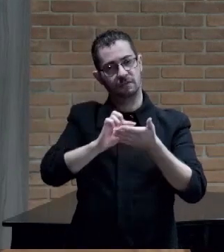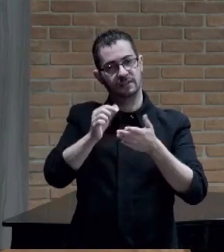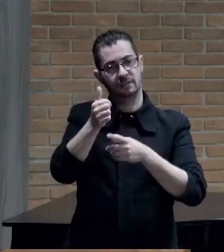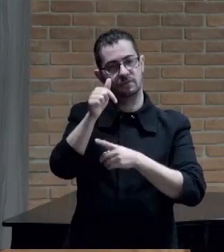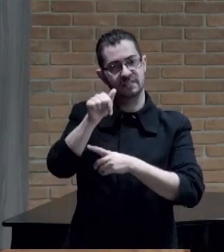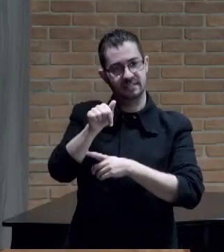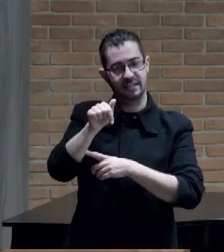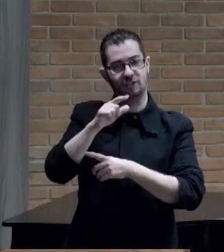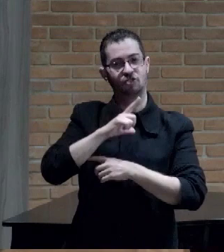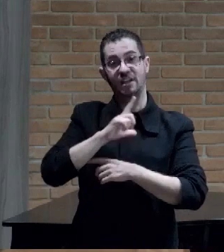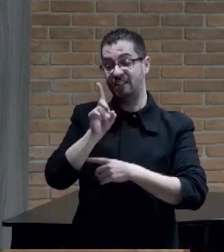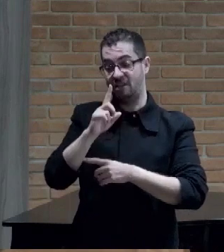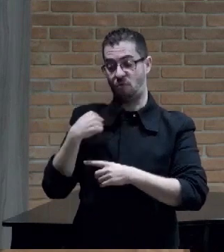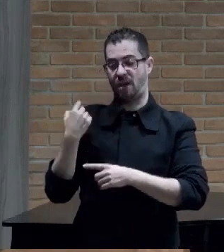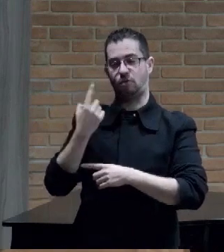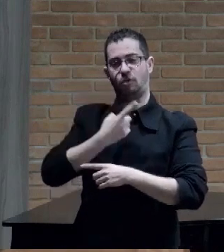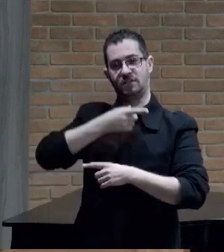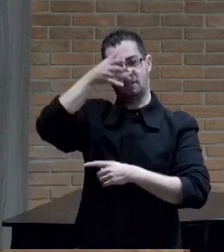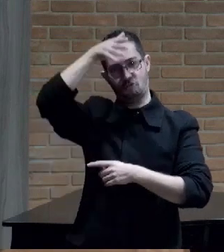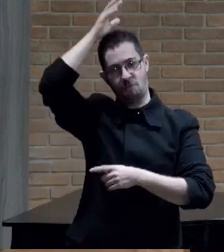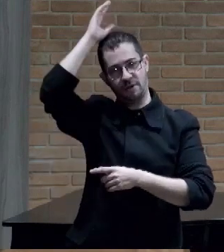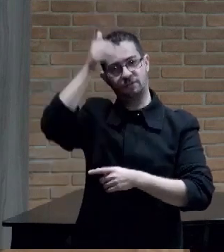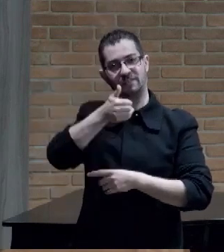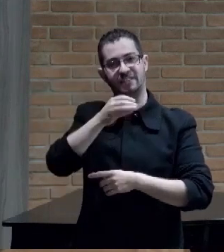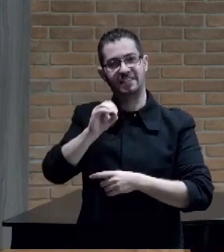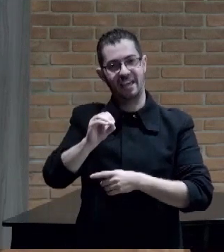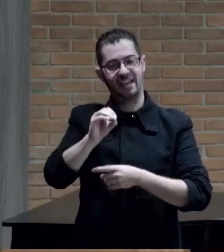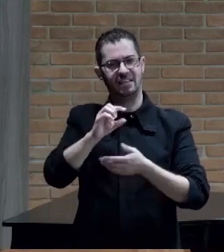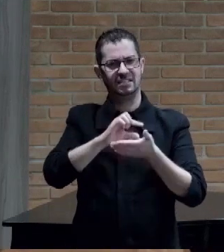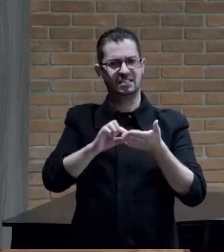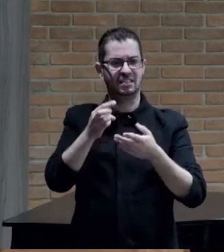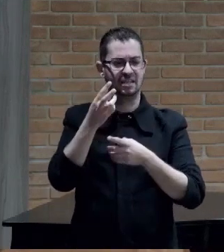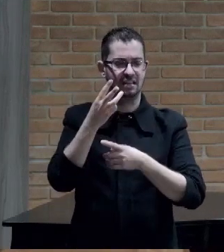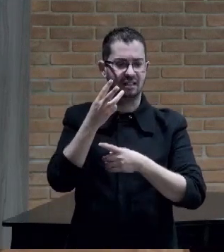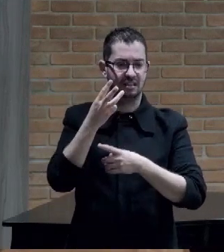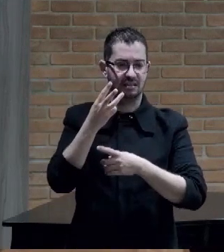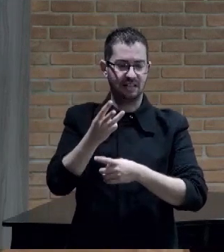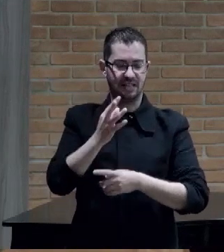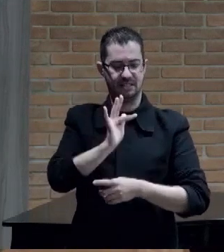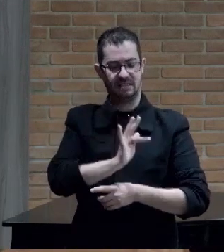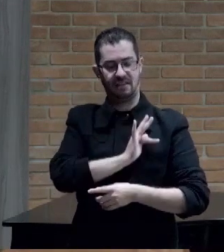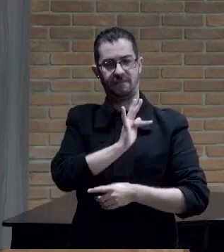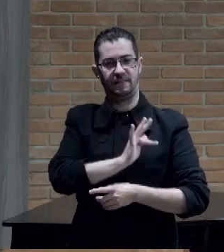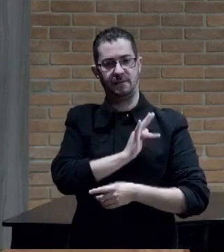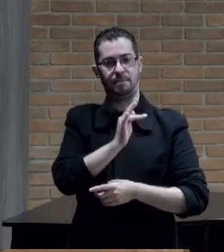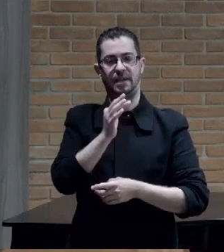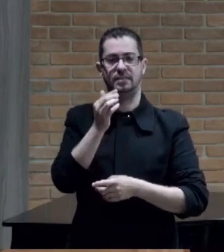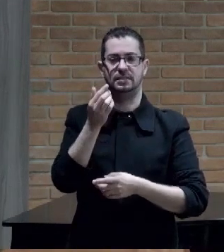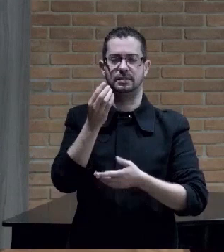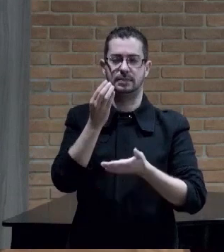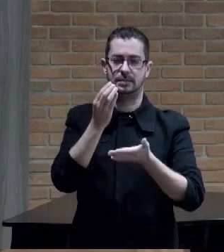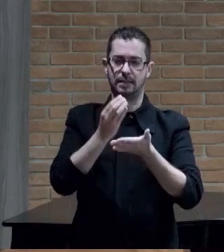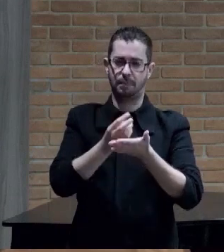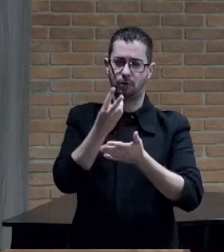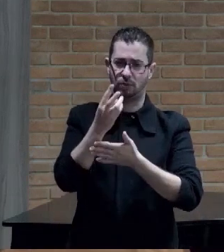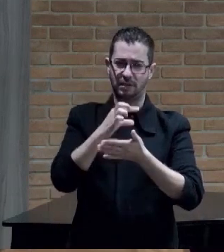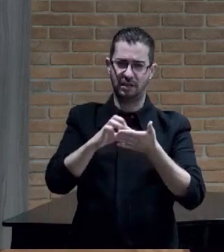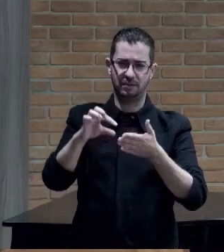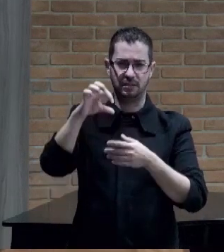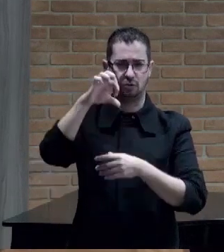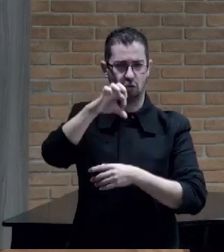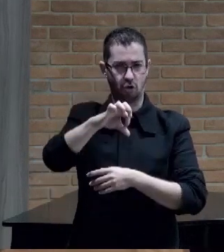Romanos 10:3. E é de Deus, Filipenses 3:9. Eu vou repetir aqui e nós vamos ler esses 4